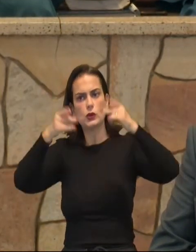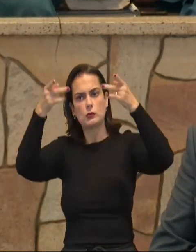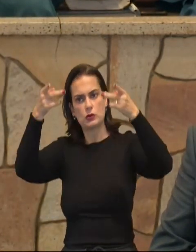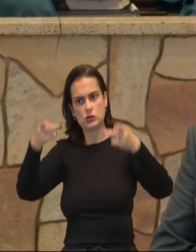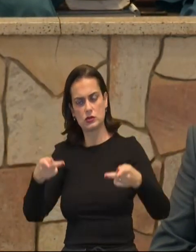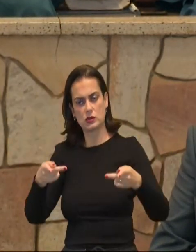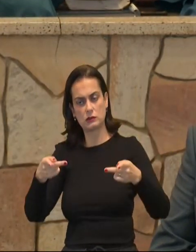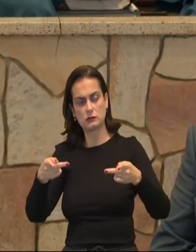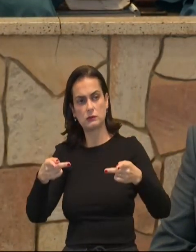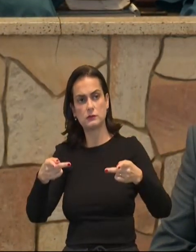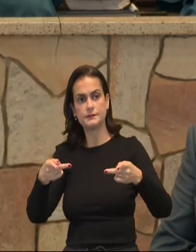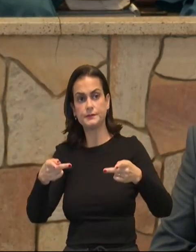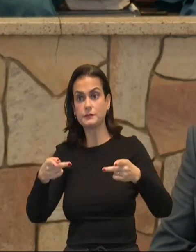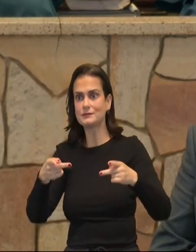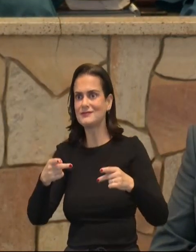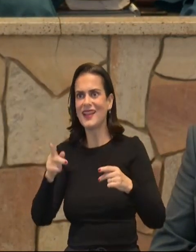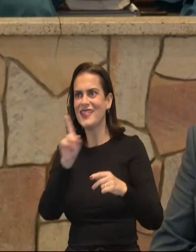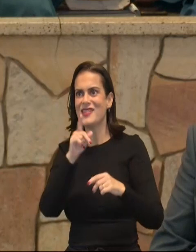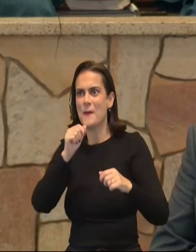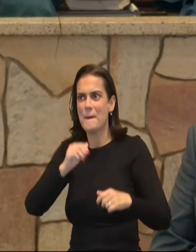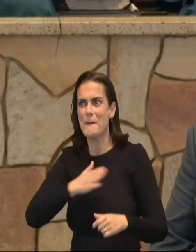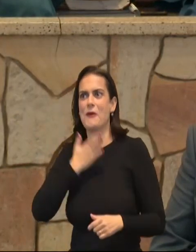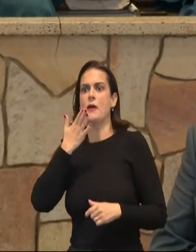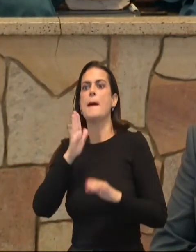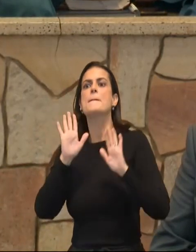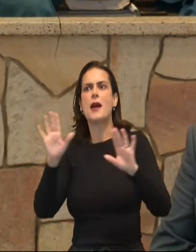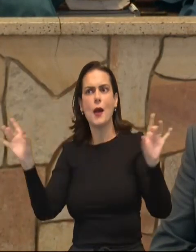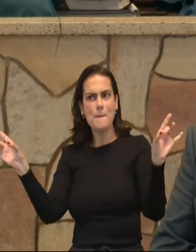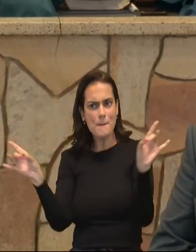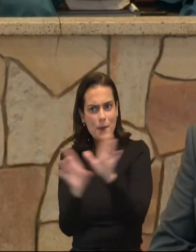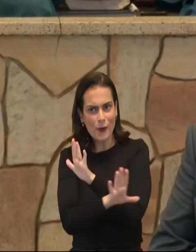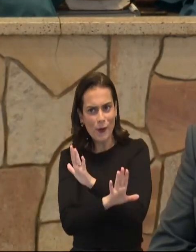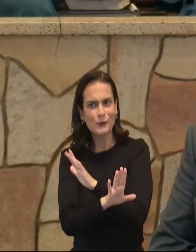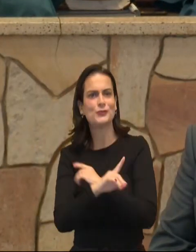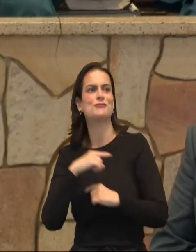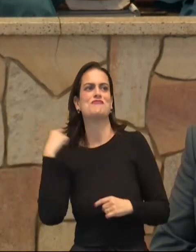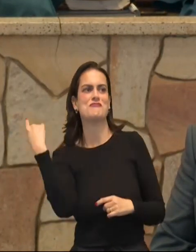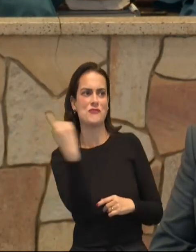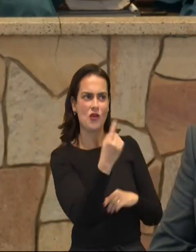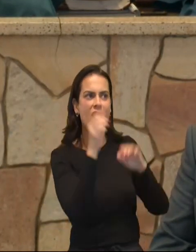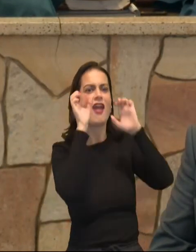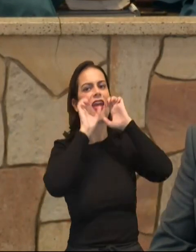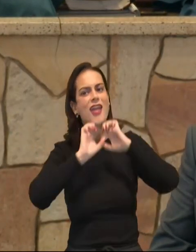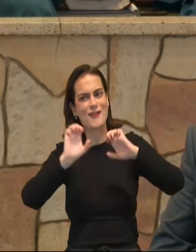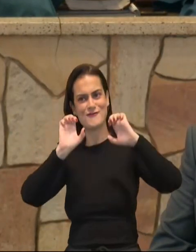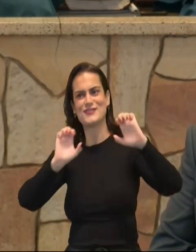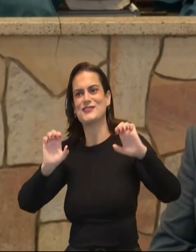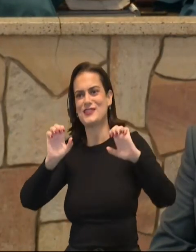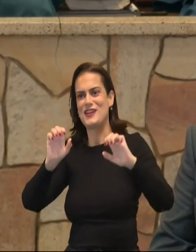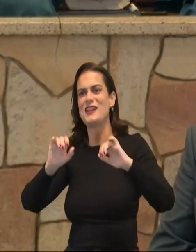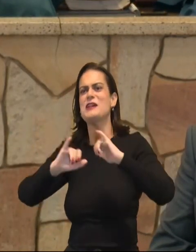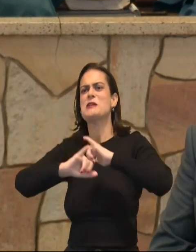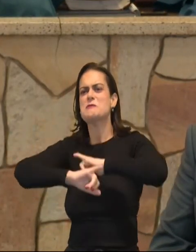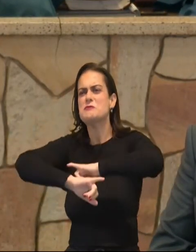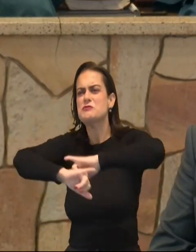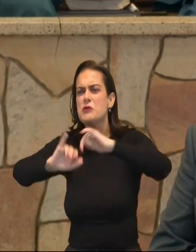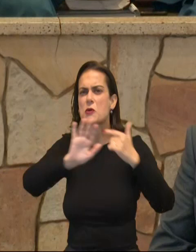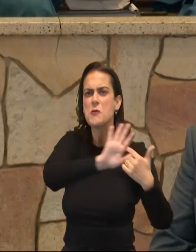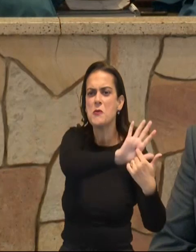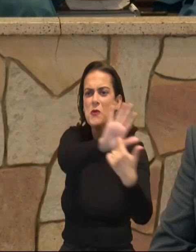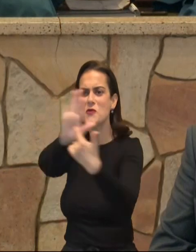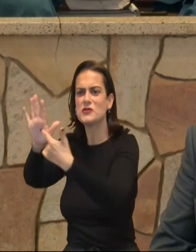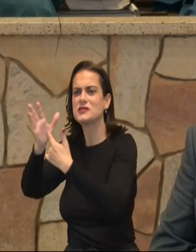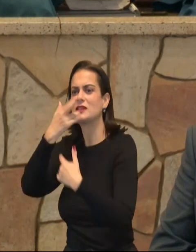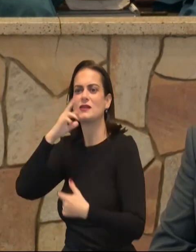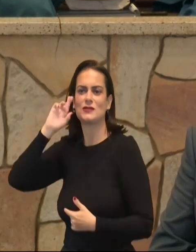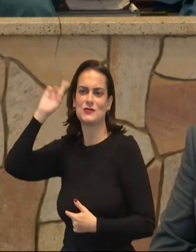quero pegar os irmãos de surpresa, mas creio que todos estão prontos para evangelizar e falar do nosso Senhor Jesus, porque esse é o